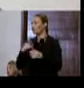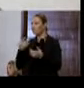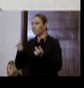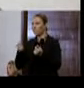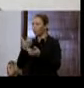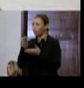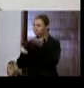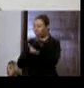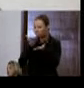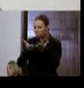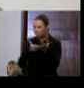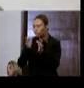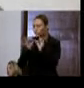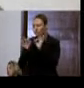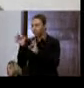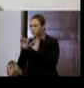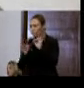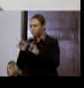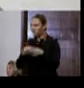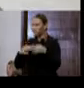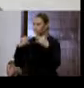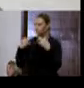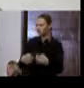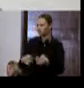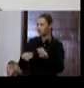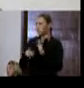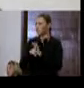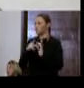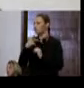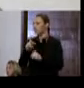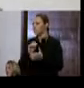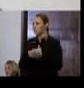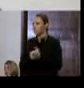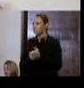elogio o termo de ajustamento de conduta como instrumento extrajudicial de grande importância, dizer que...